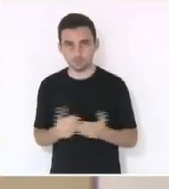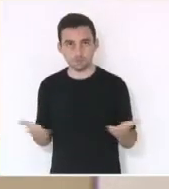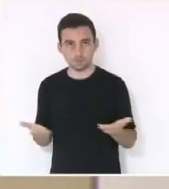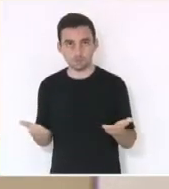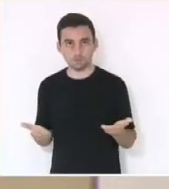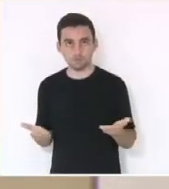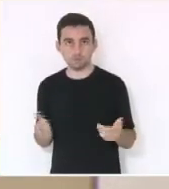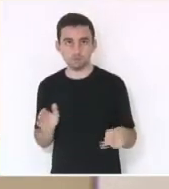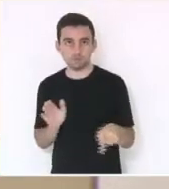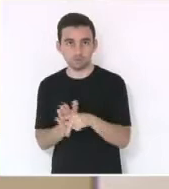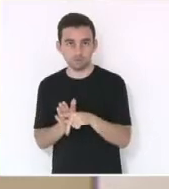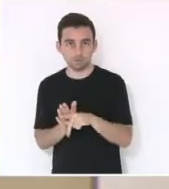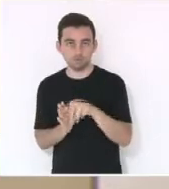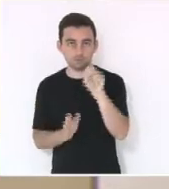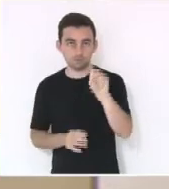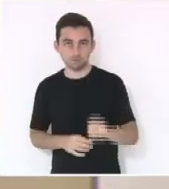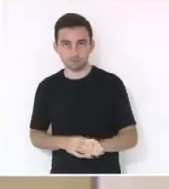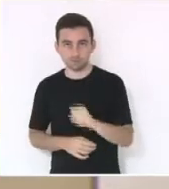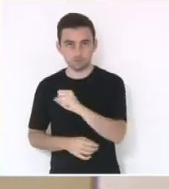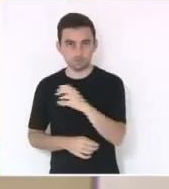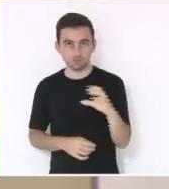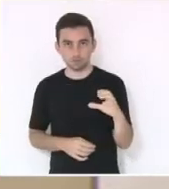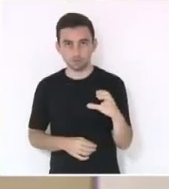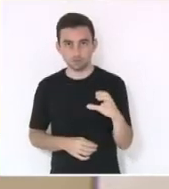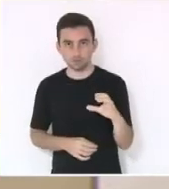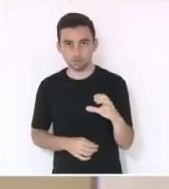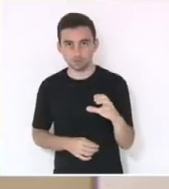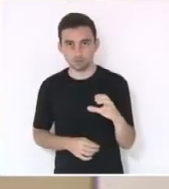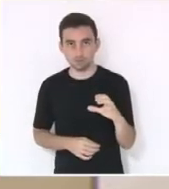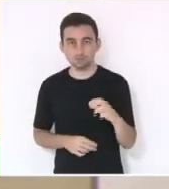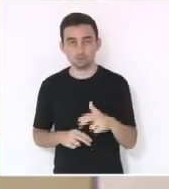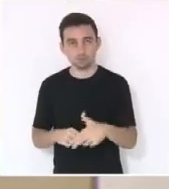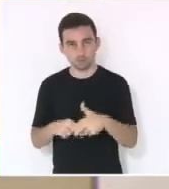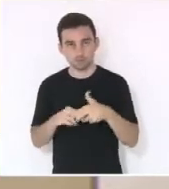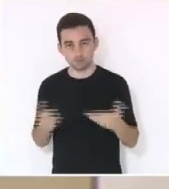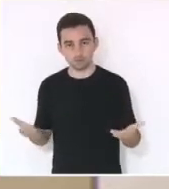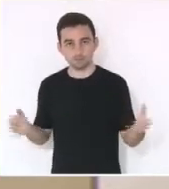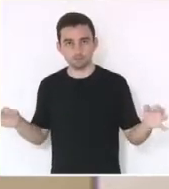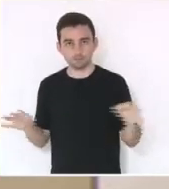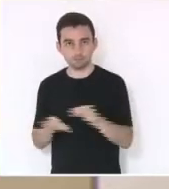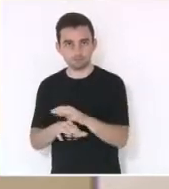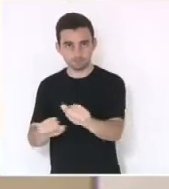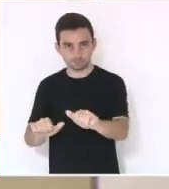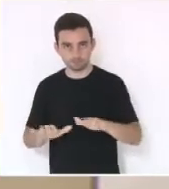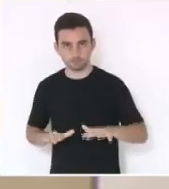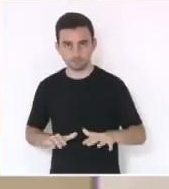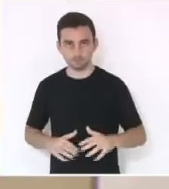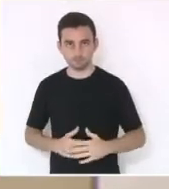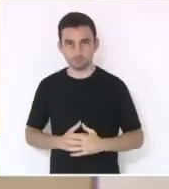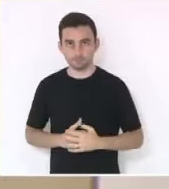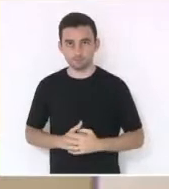do Estado do Sul de Santa Catarina. Portanto, encerramos a presente sessão.